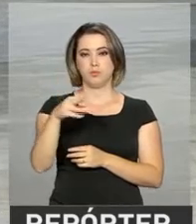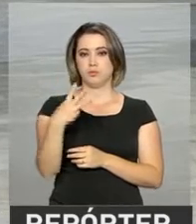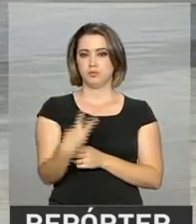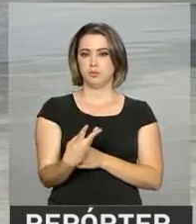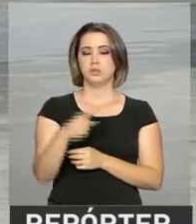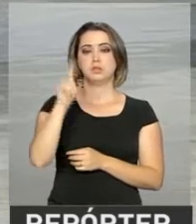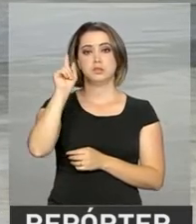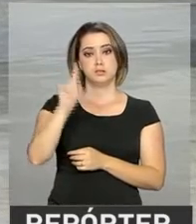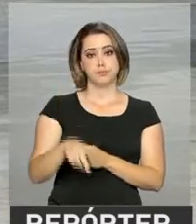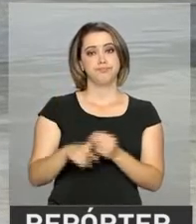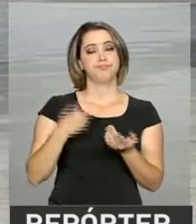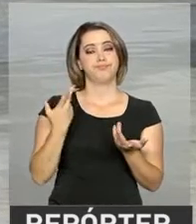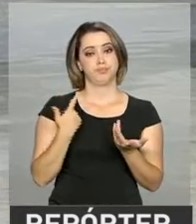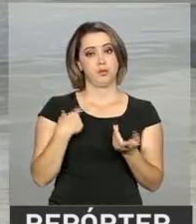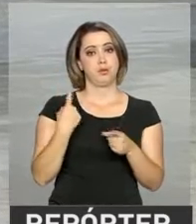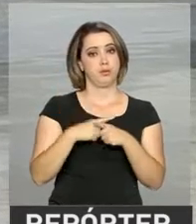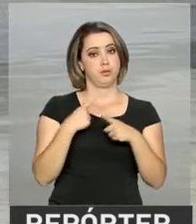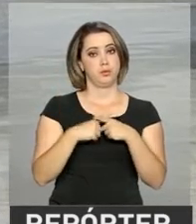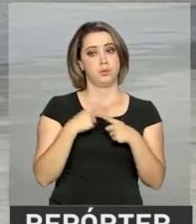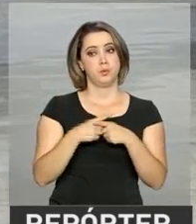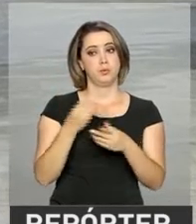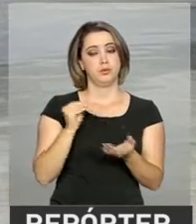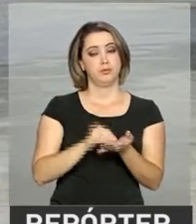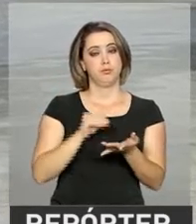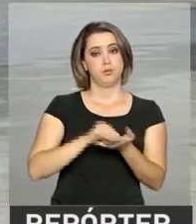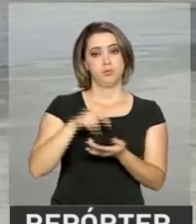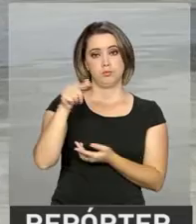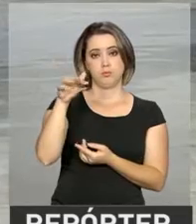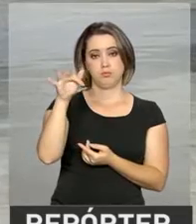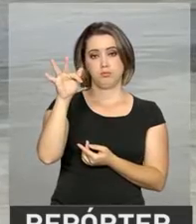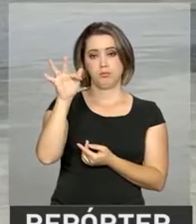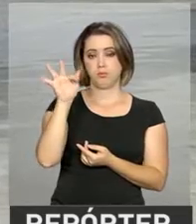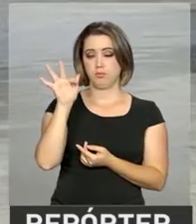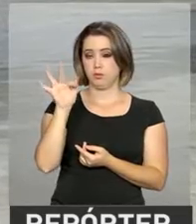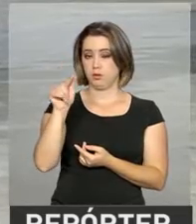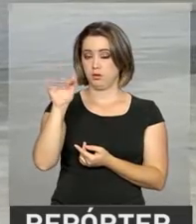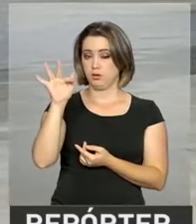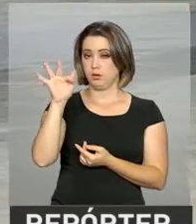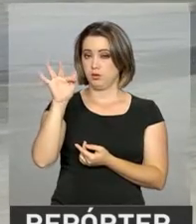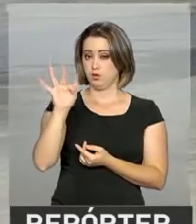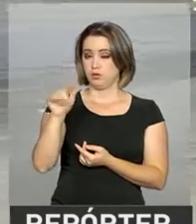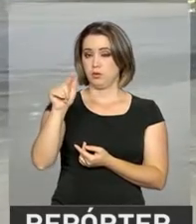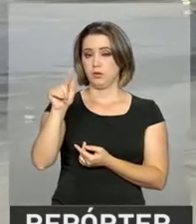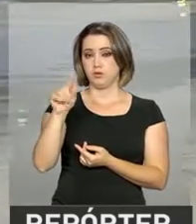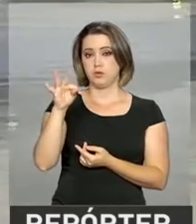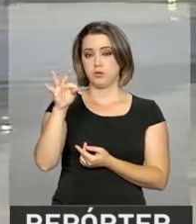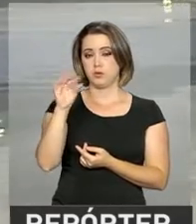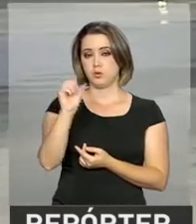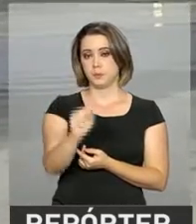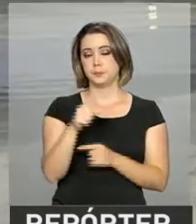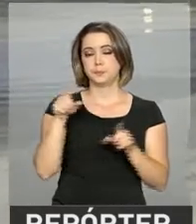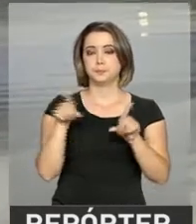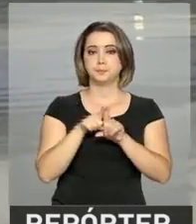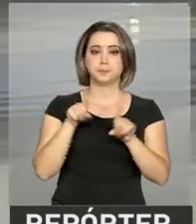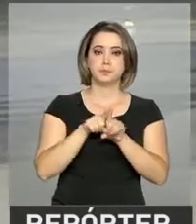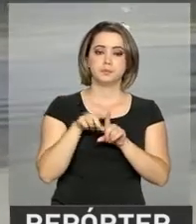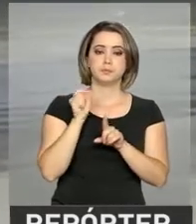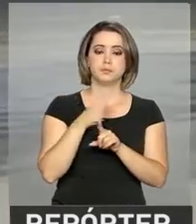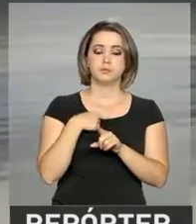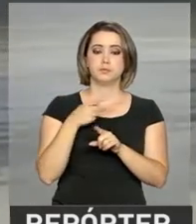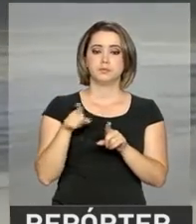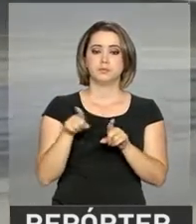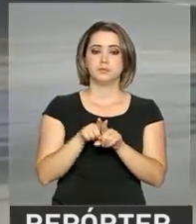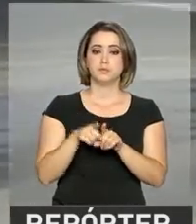referente ao FGTS além das denúncias dos trabalhadores o ministério também faz uma